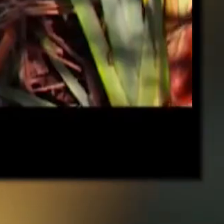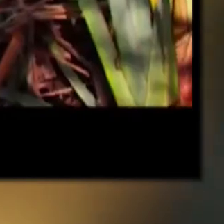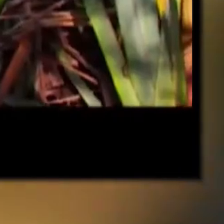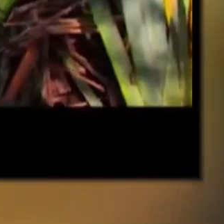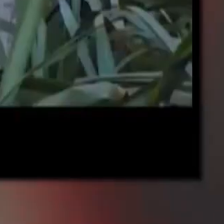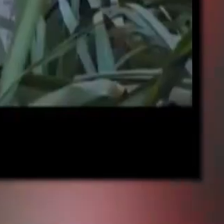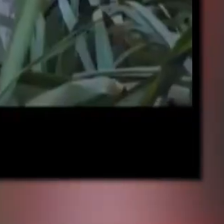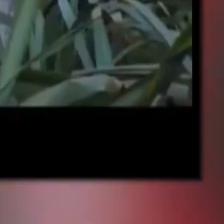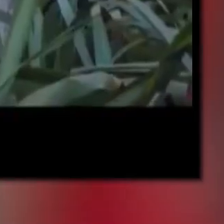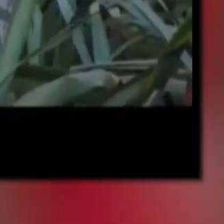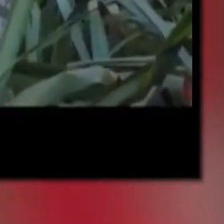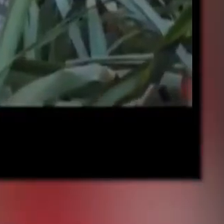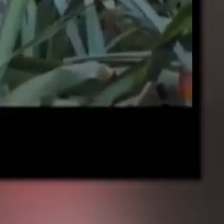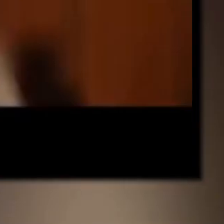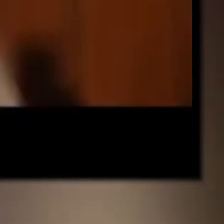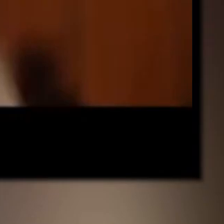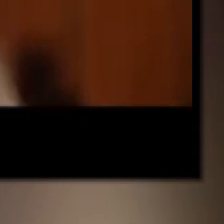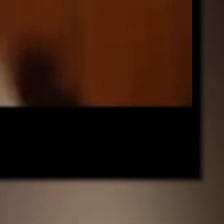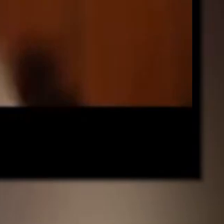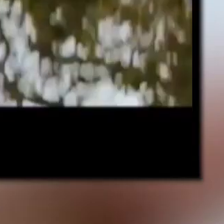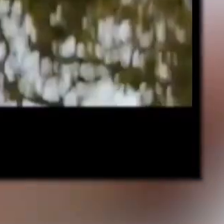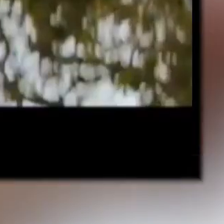person.